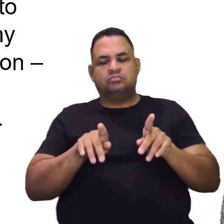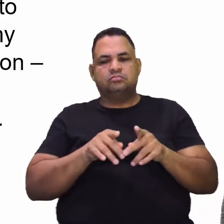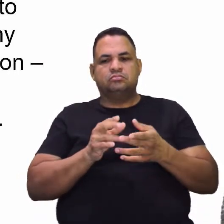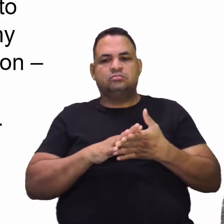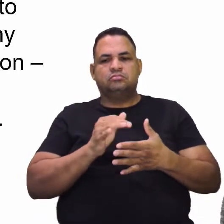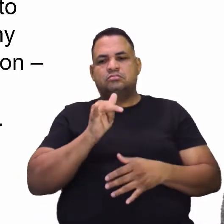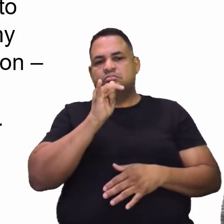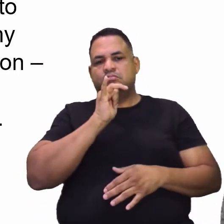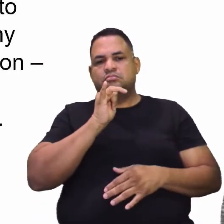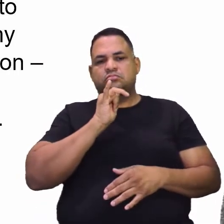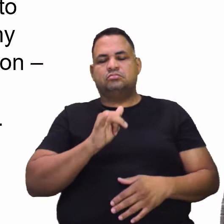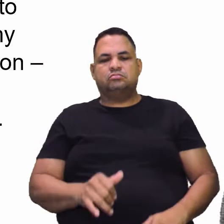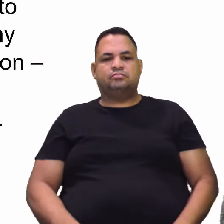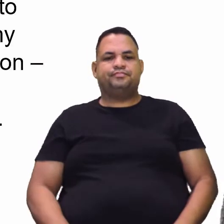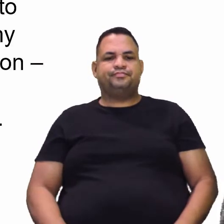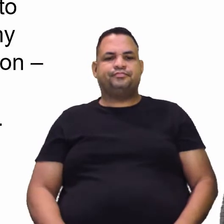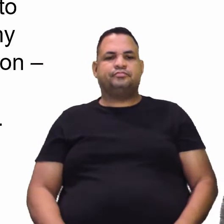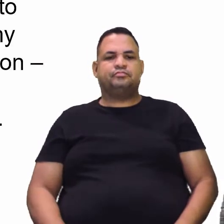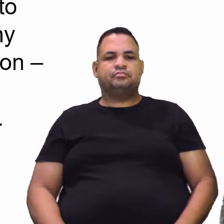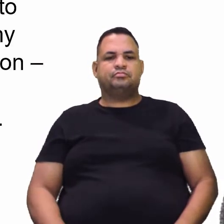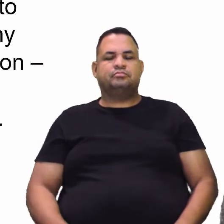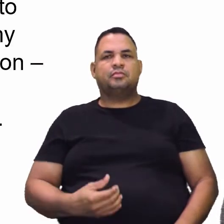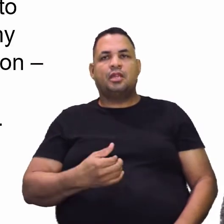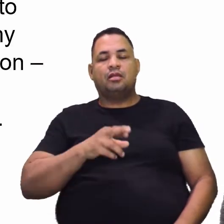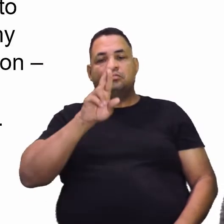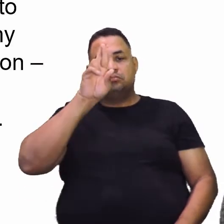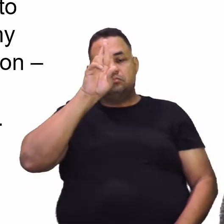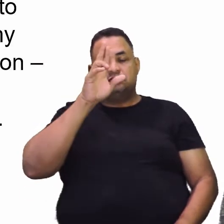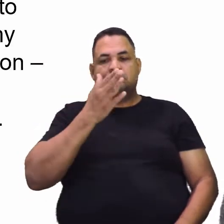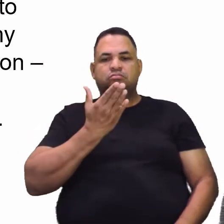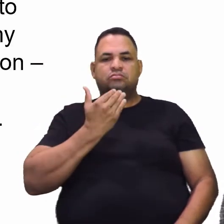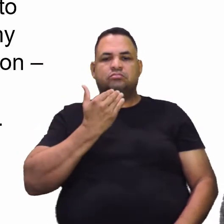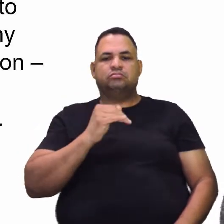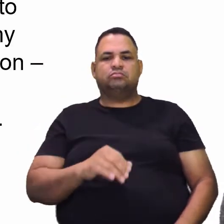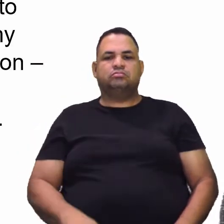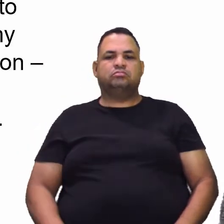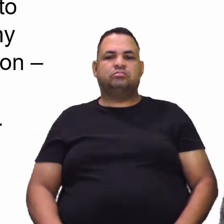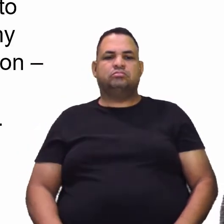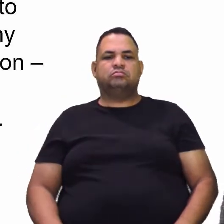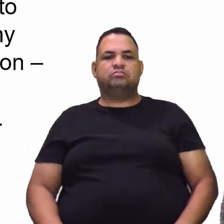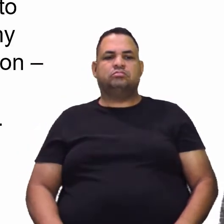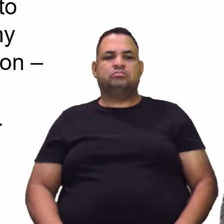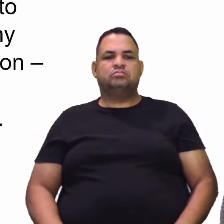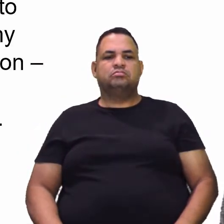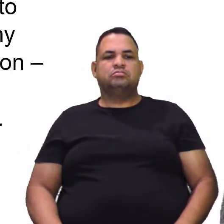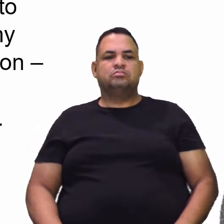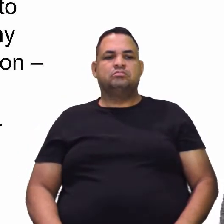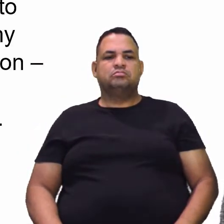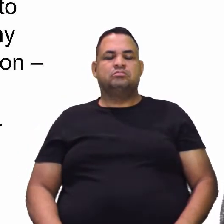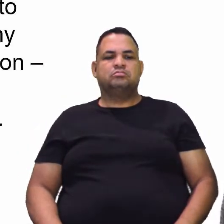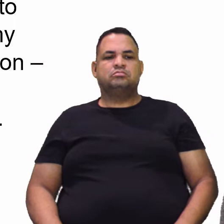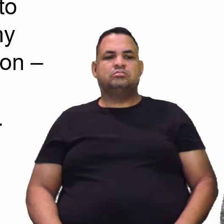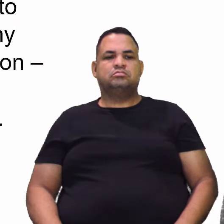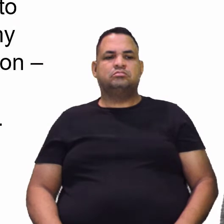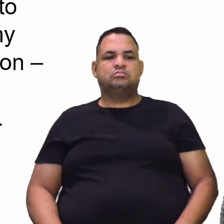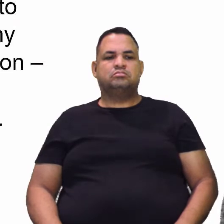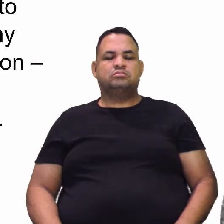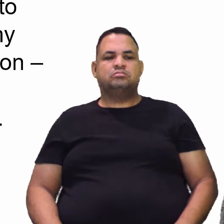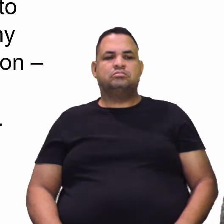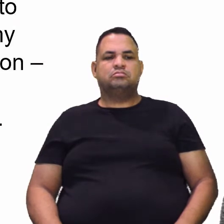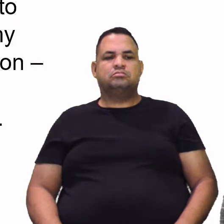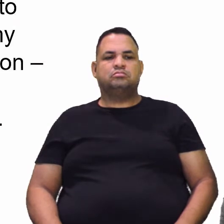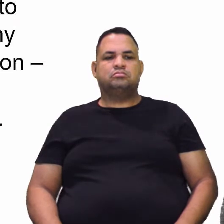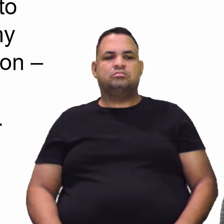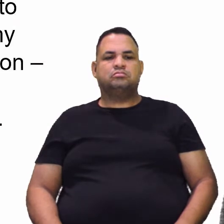Por exemplo, have lunch é almoço, almoçar. Lunch não é lanche, é um falso cognato, é